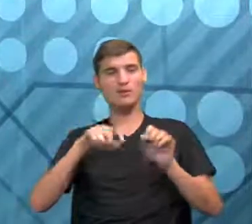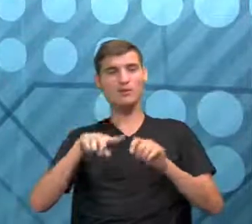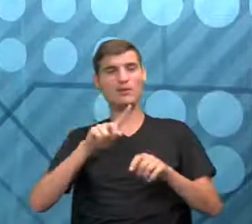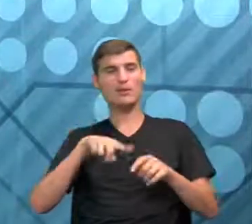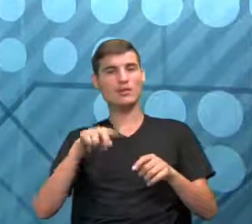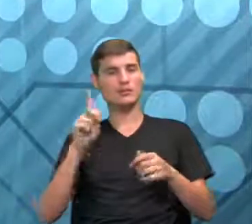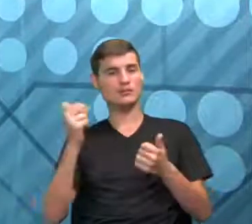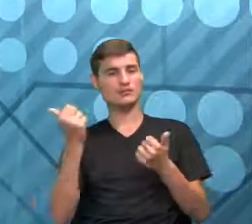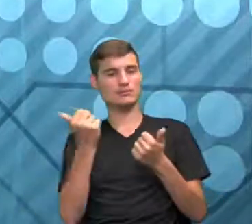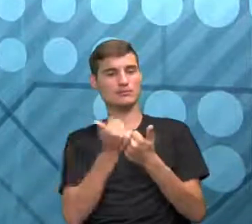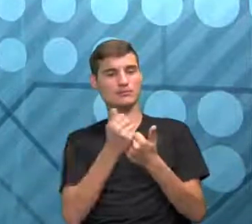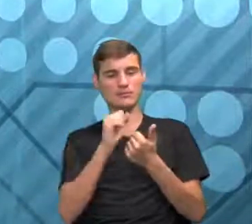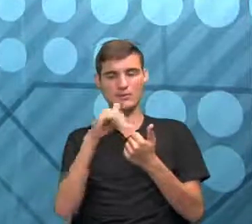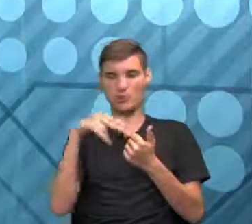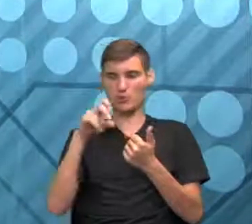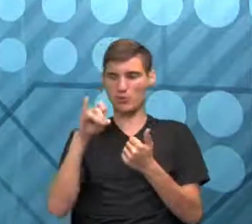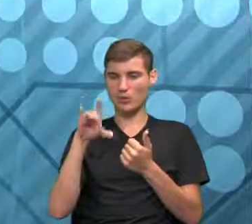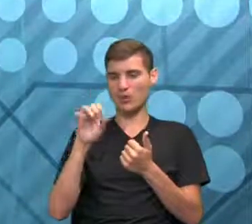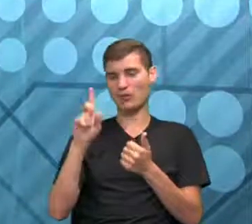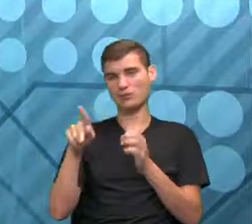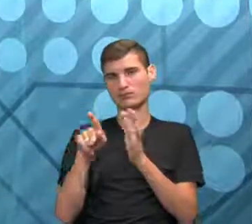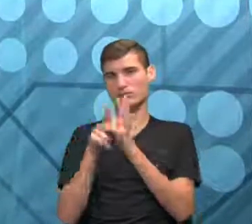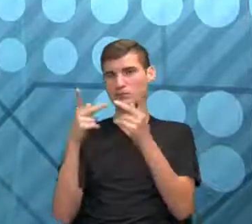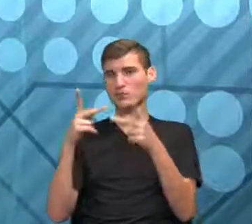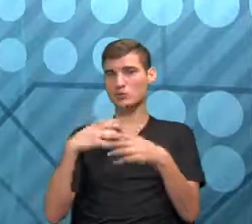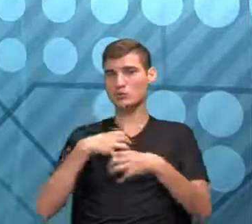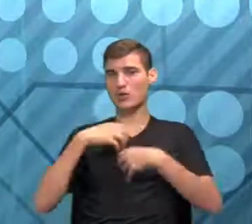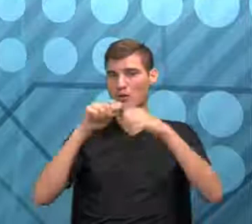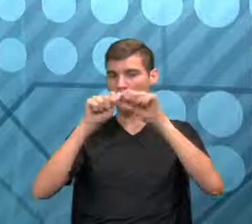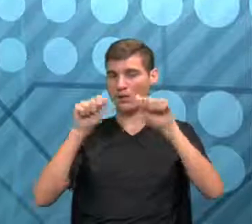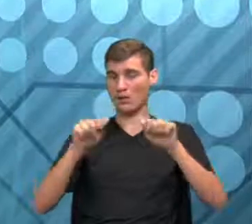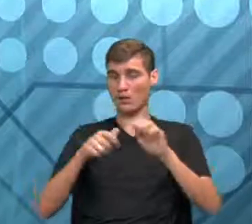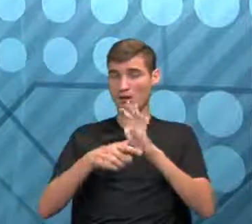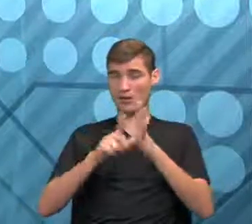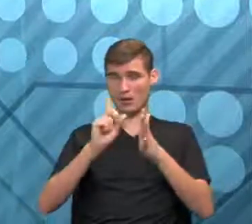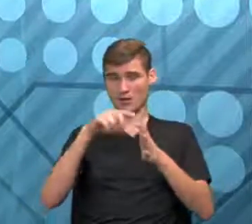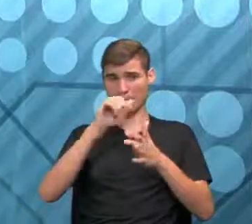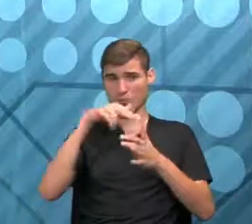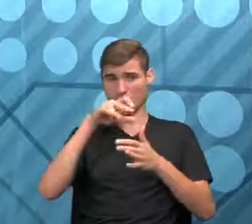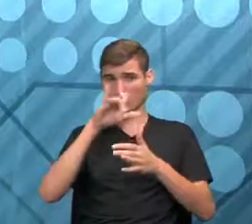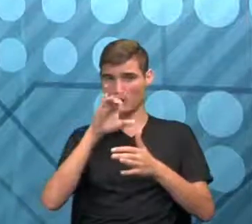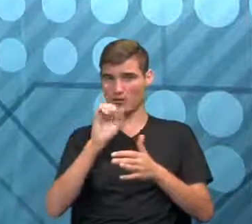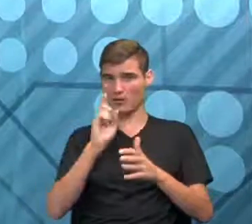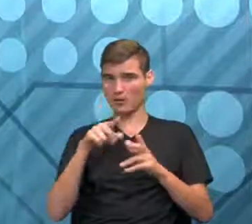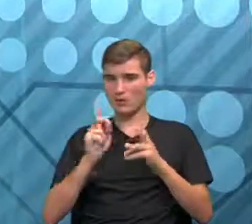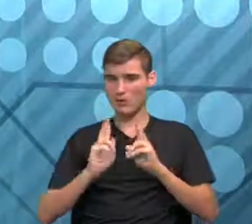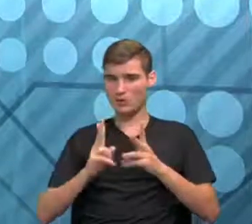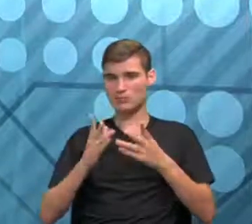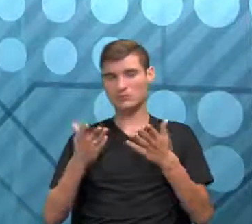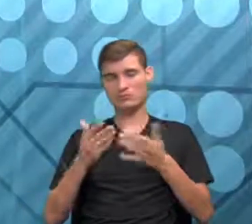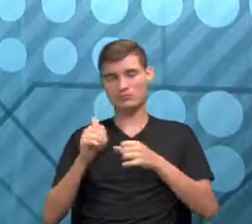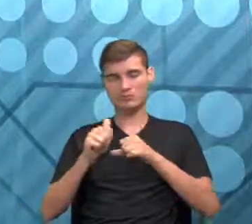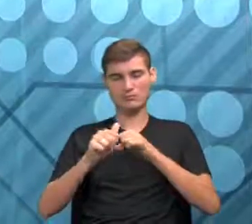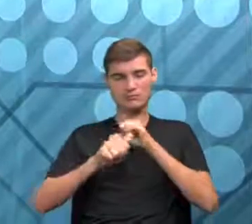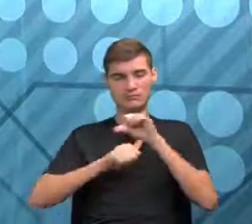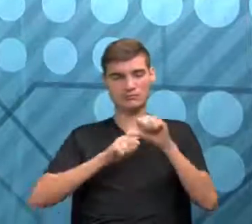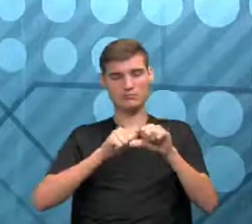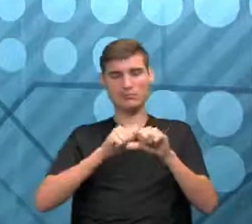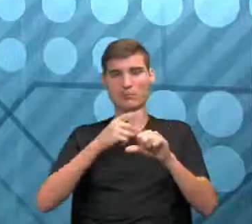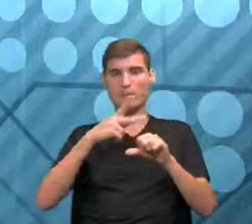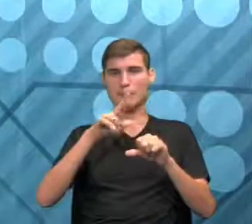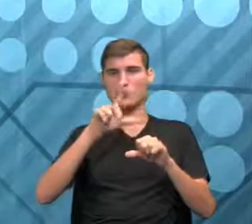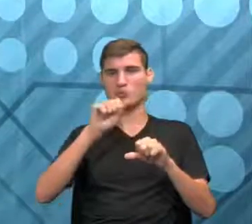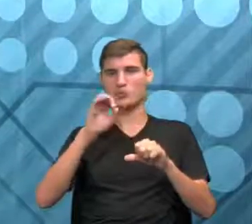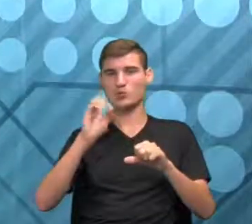substitui a senoide nas modulações analógicas. Antes eu modulava com senoide, sinal contínuo, agora eu modulo com trem de pulso,